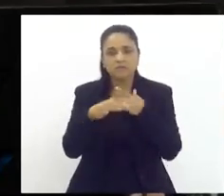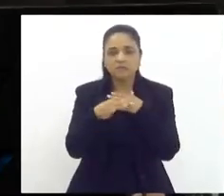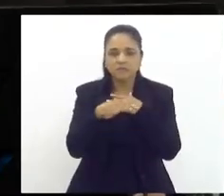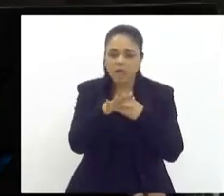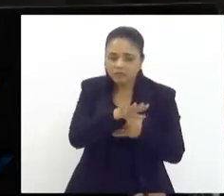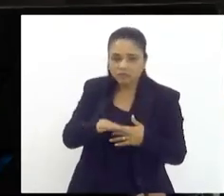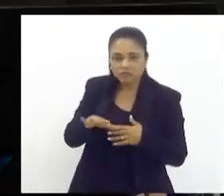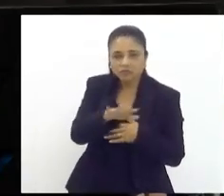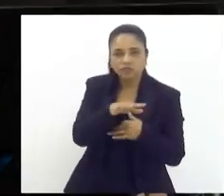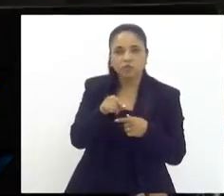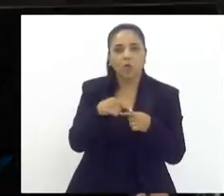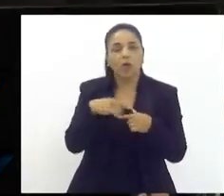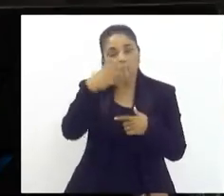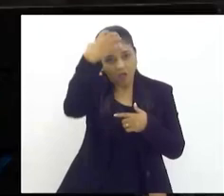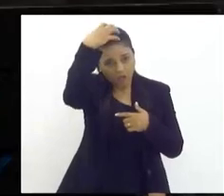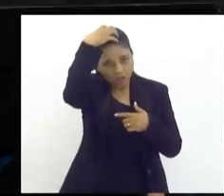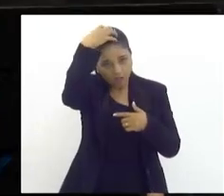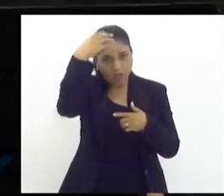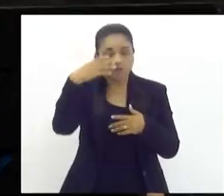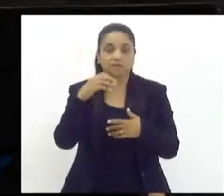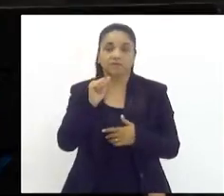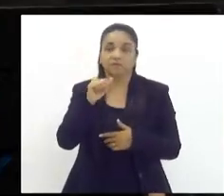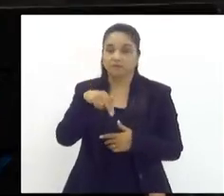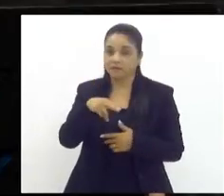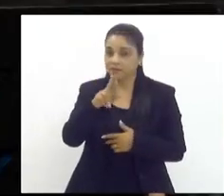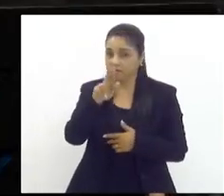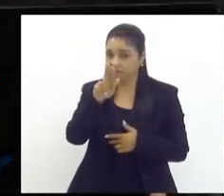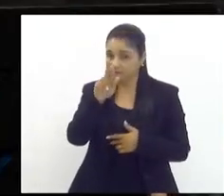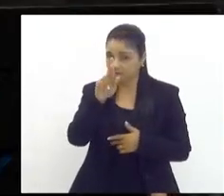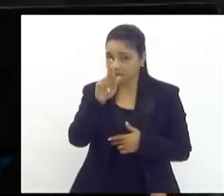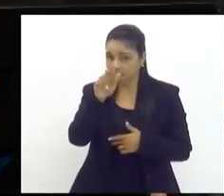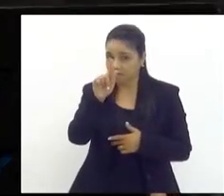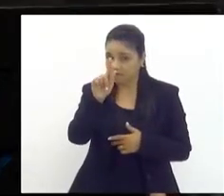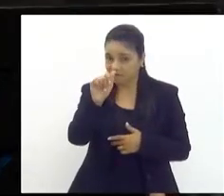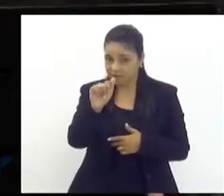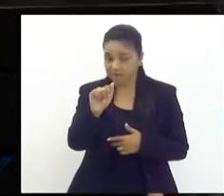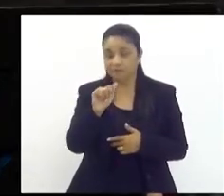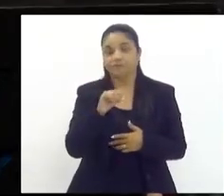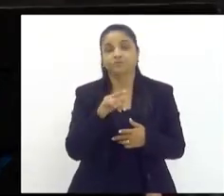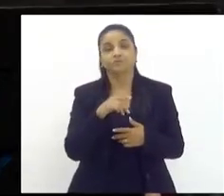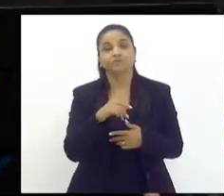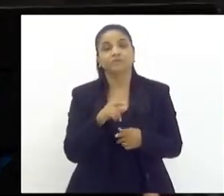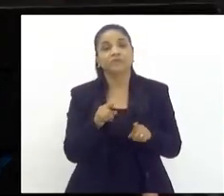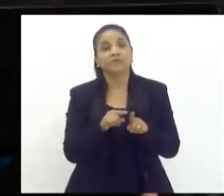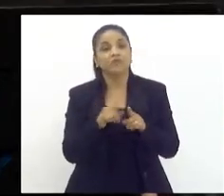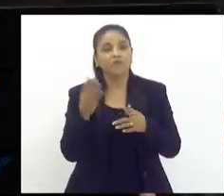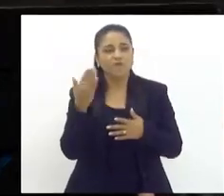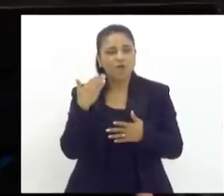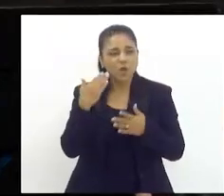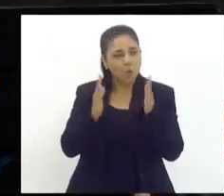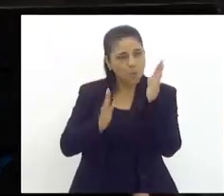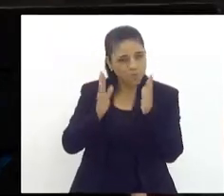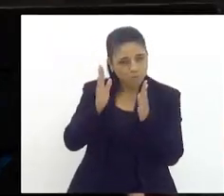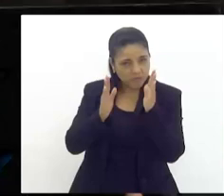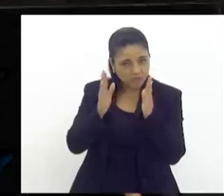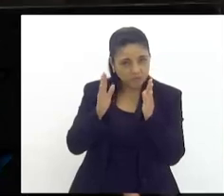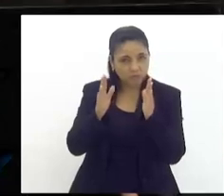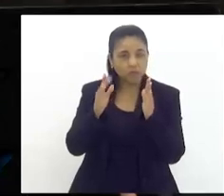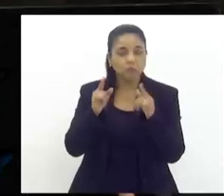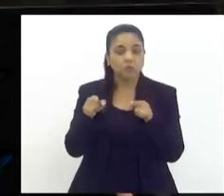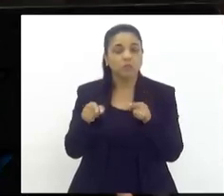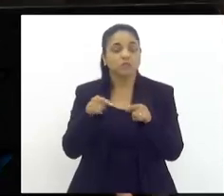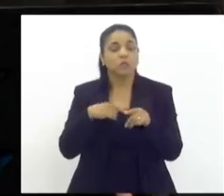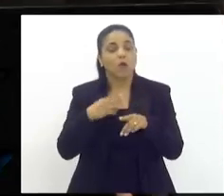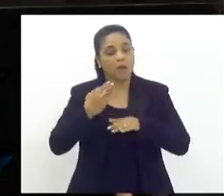porque Angra dos Reis na época não é de verão em especial o atendimento que é feito